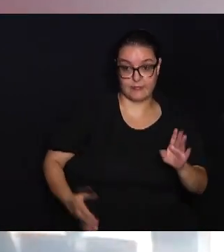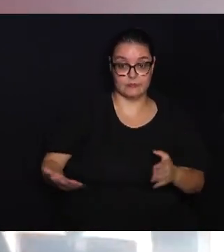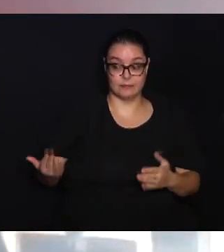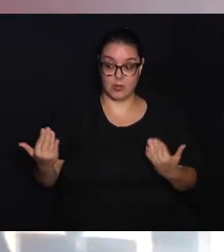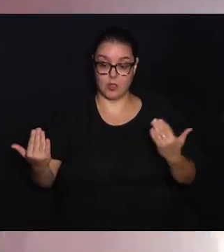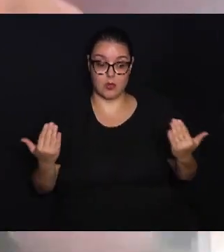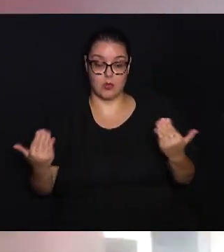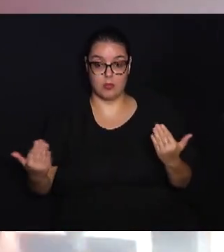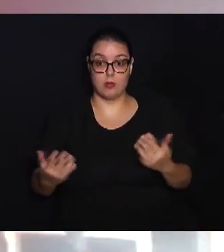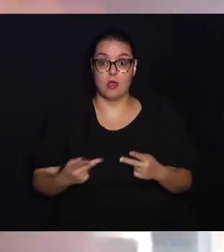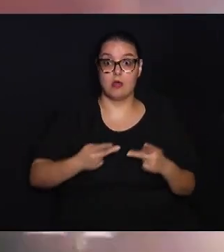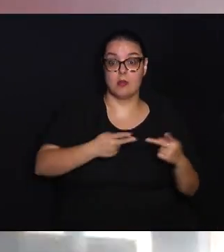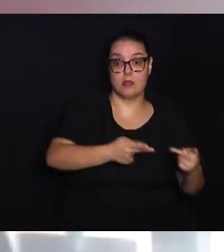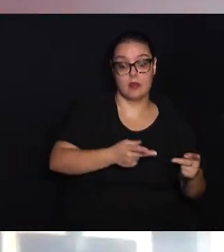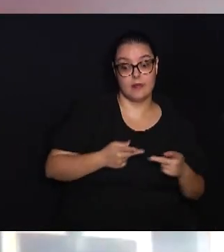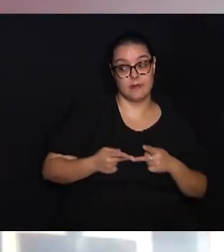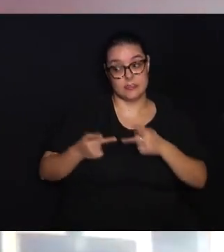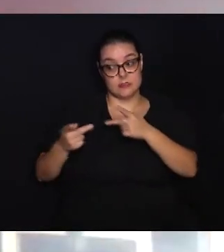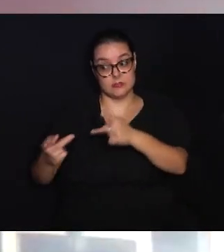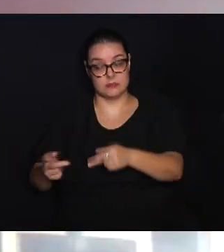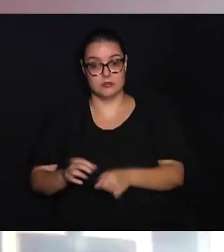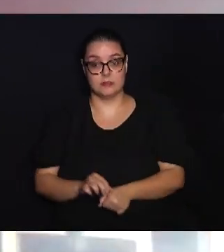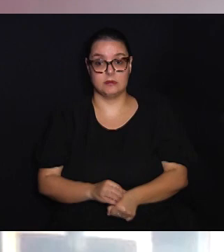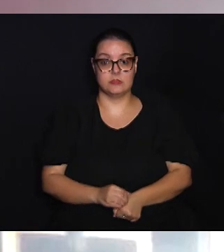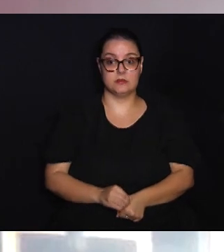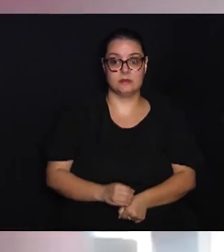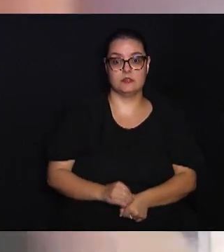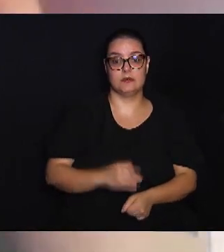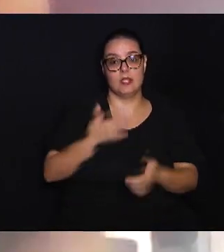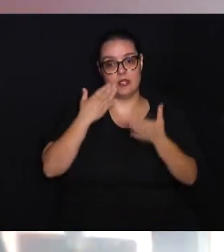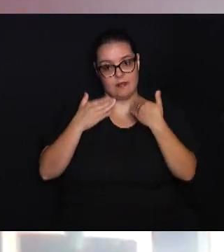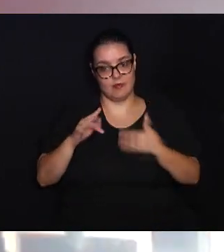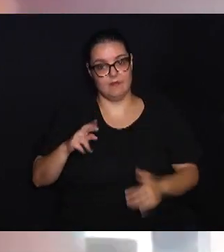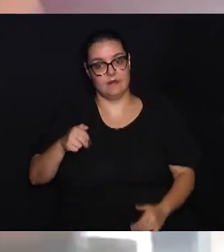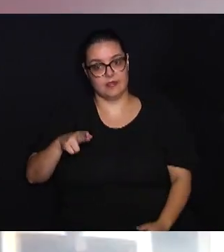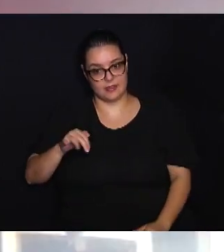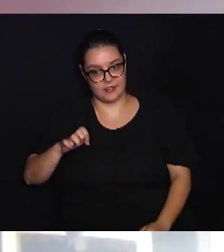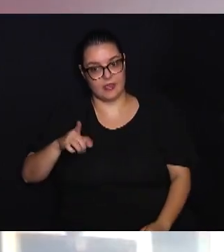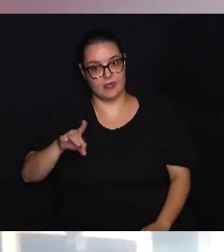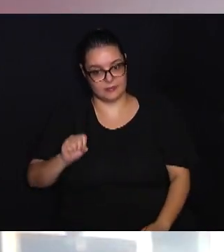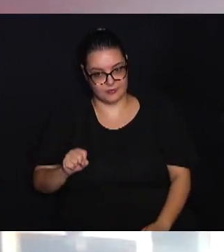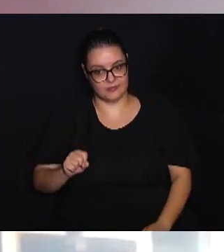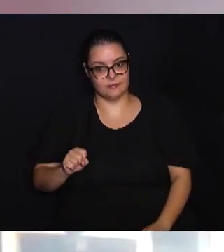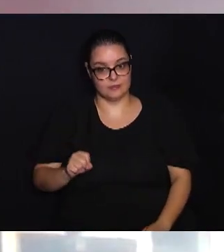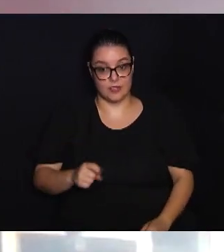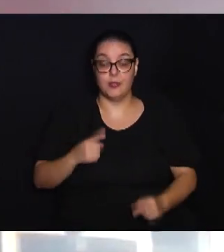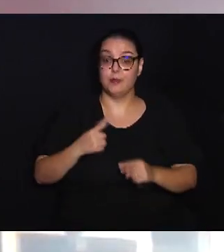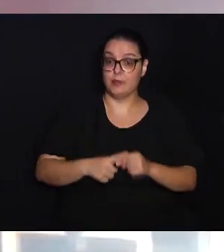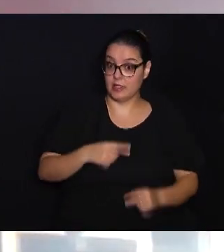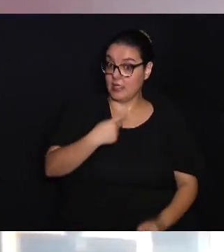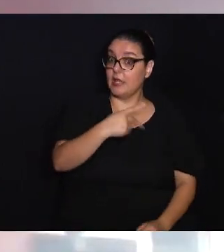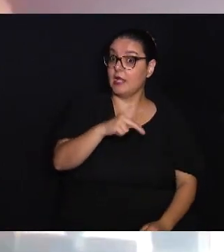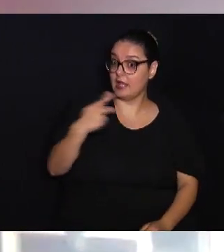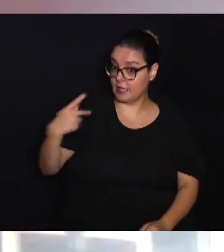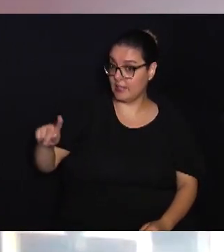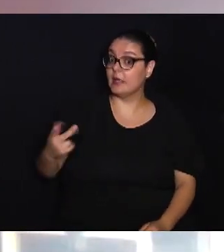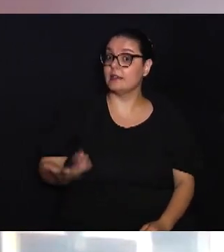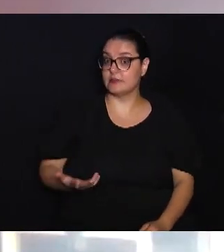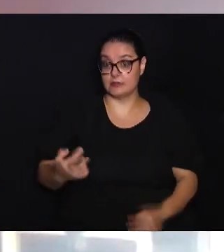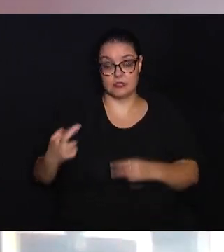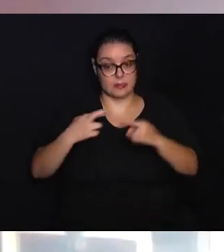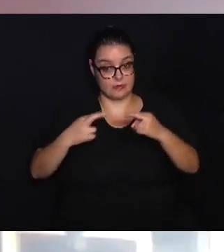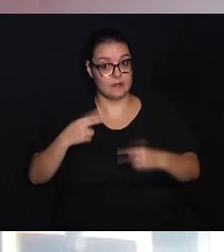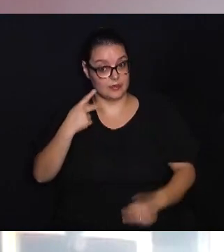compare com outro Visite a estrutura da franqueadora e fale com os franqueados da rede porque são